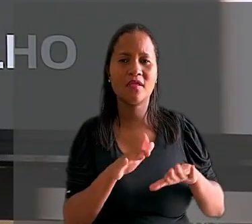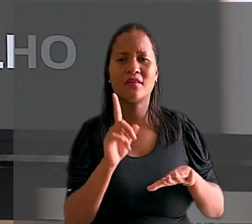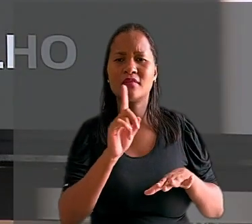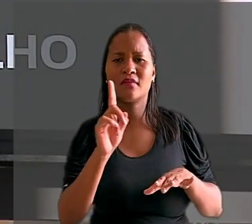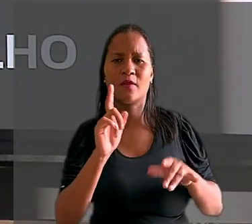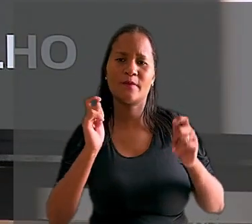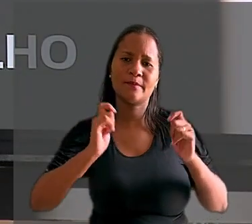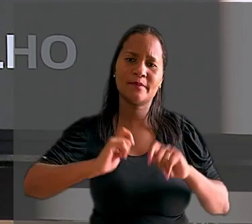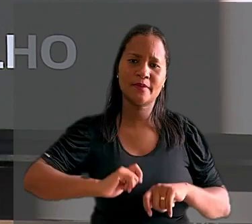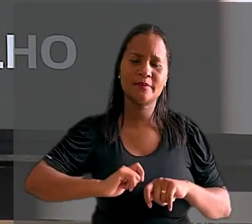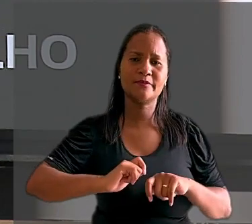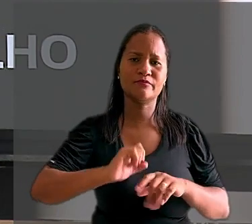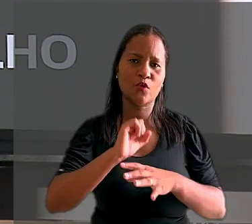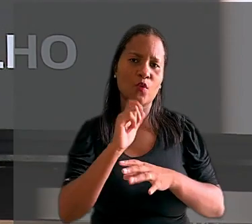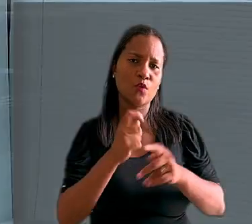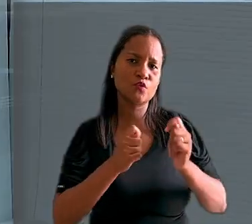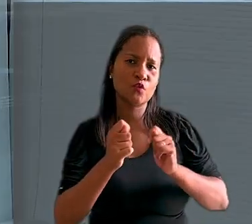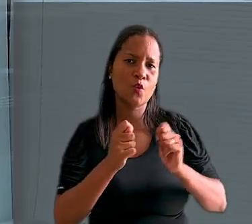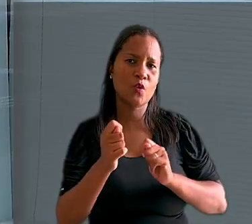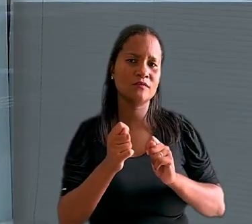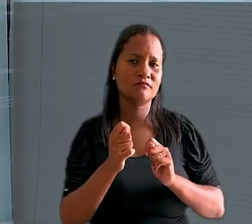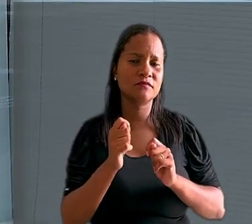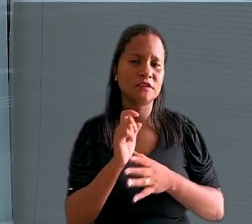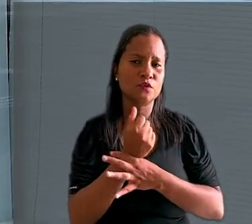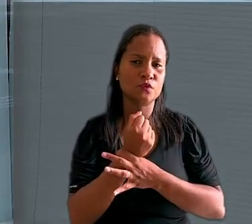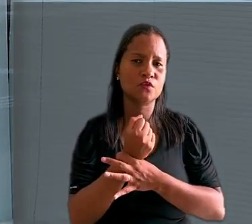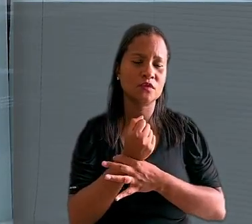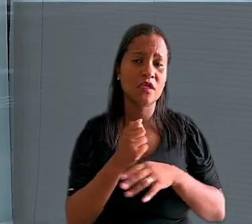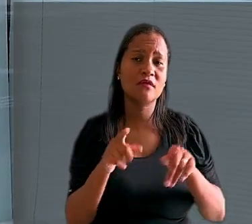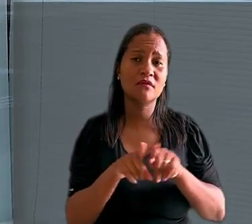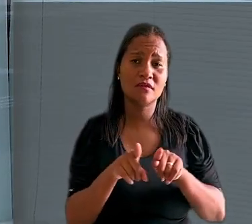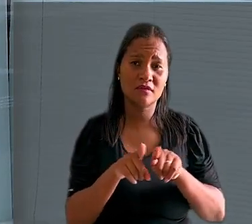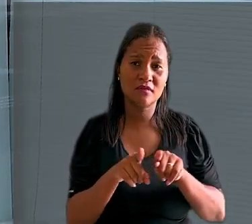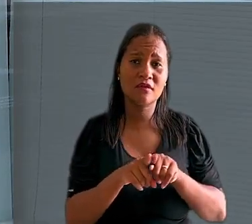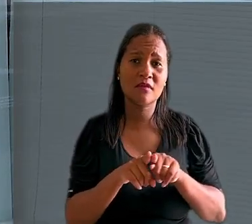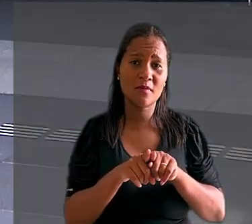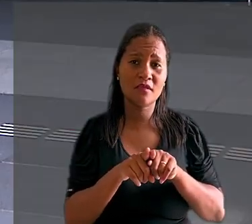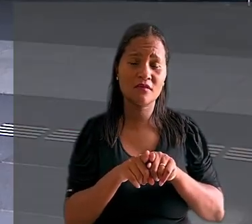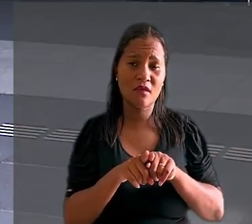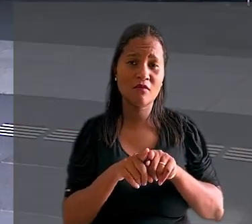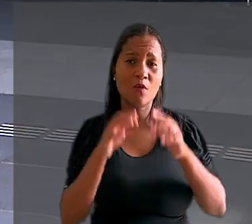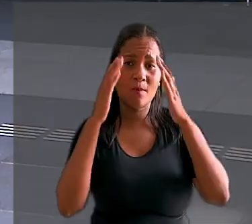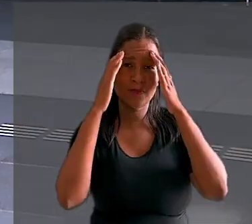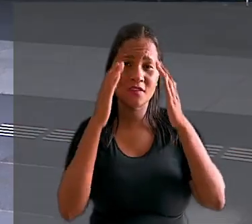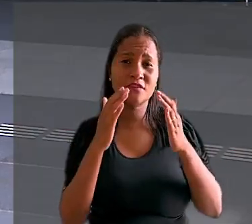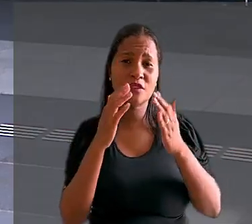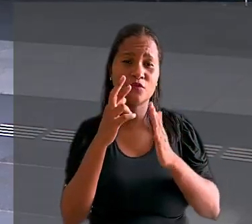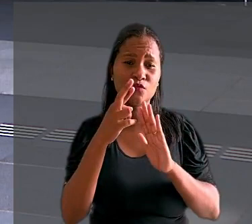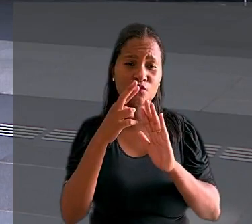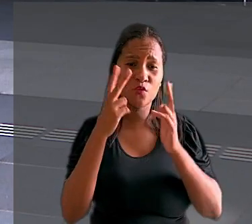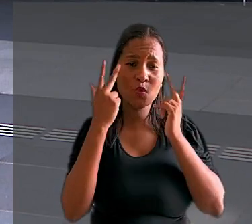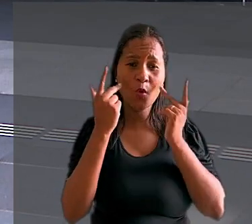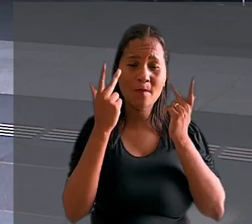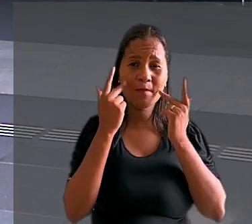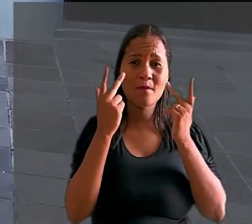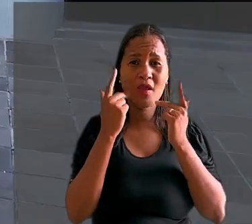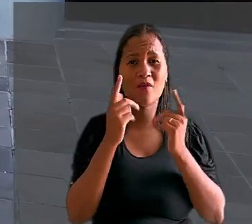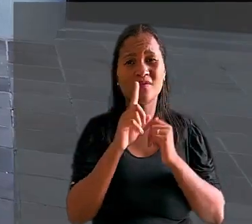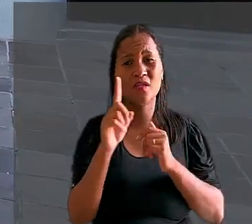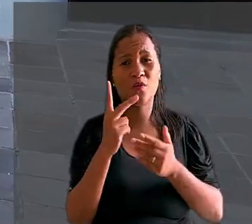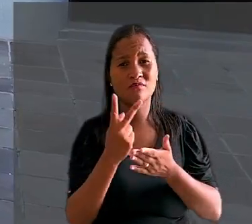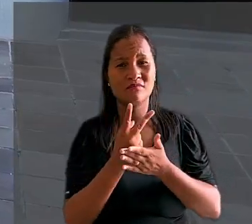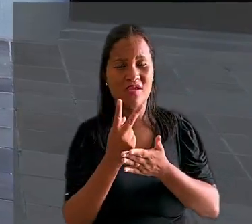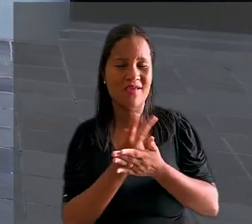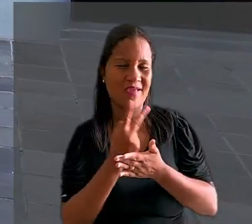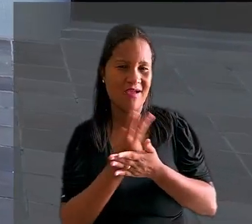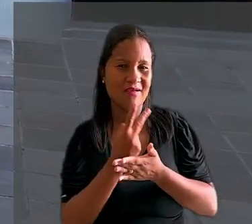permite controle efetivo e seguro. Além disso, gera a presunção de cumprimento normal e regular da jornada. O